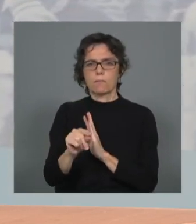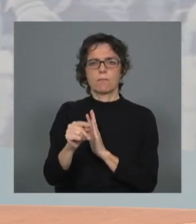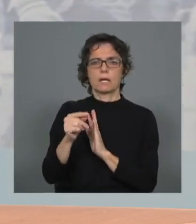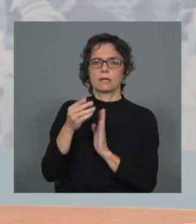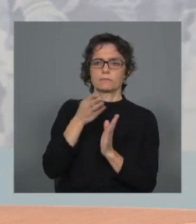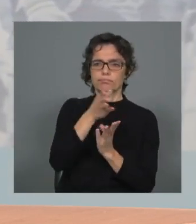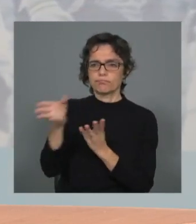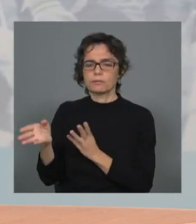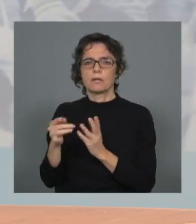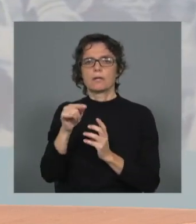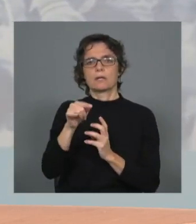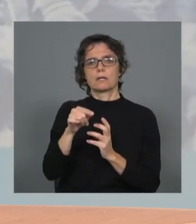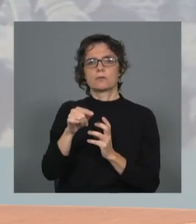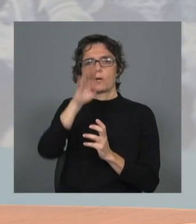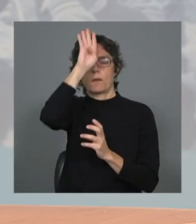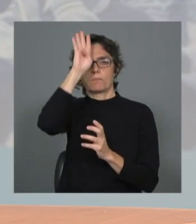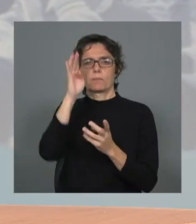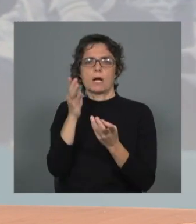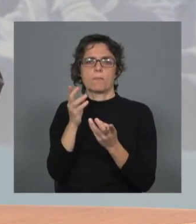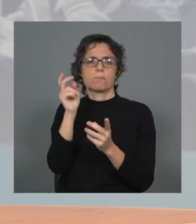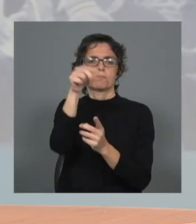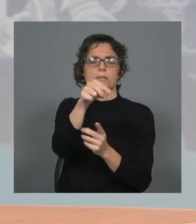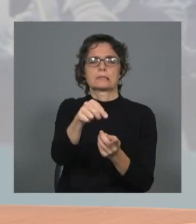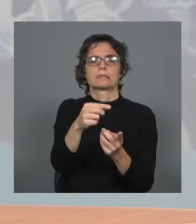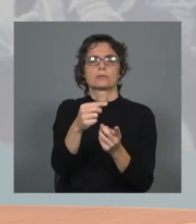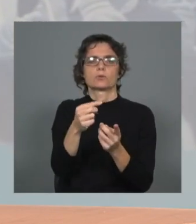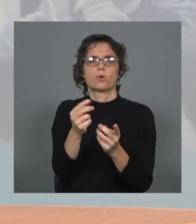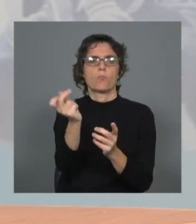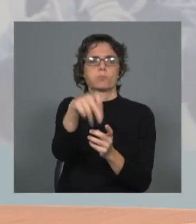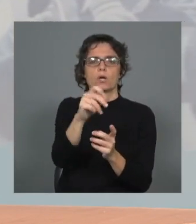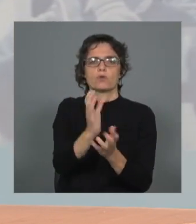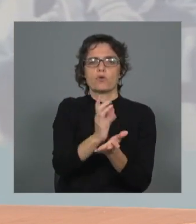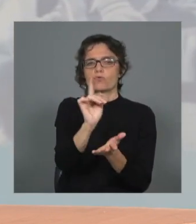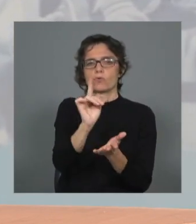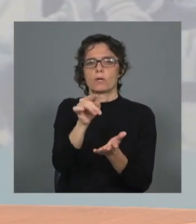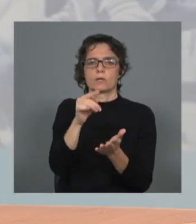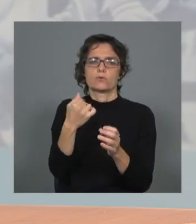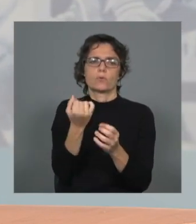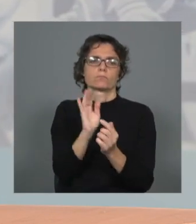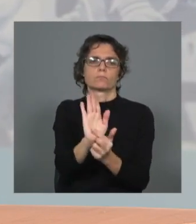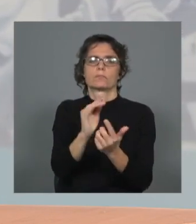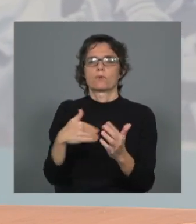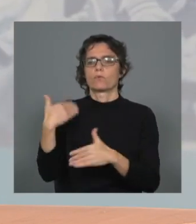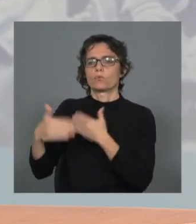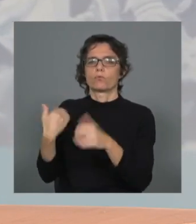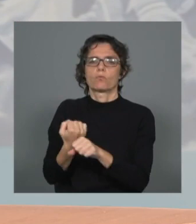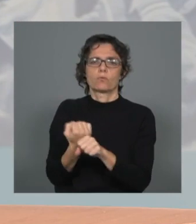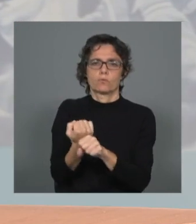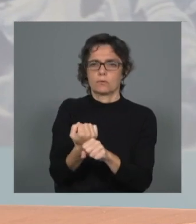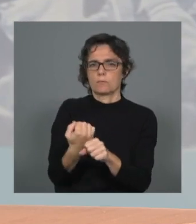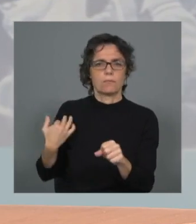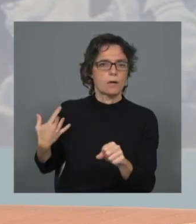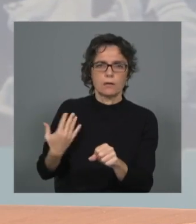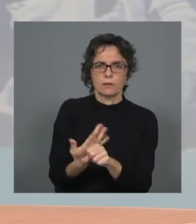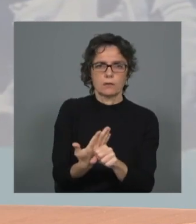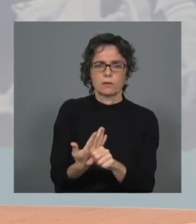Papa não é apenas um acontecimento, é o pontuar de um trabalho de muitos anos que está a ser feito e, sobretudo, aquilo que ele diz, que quis